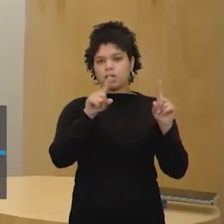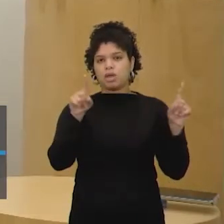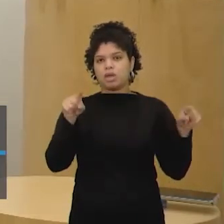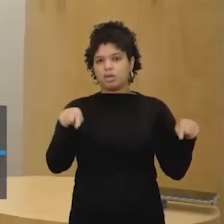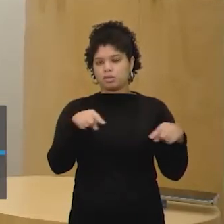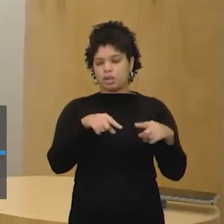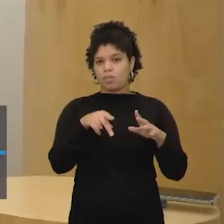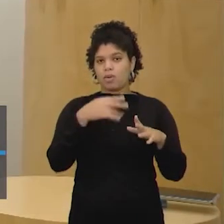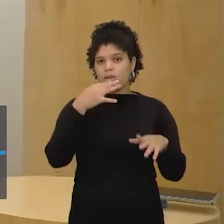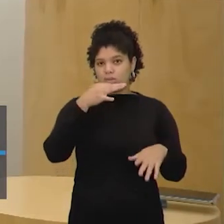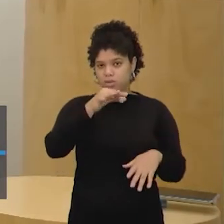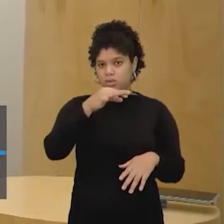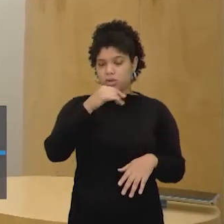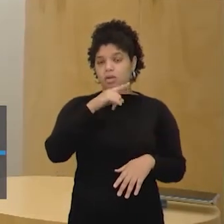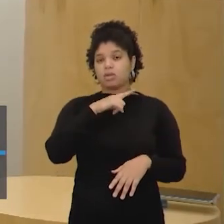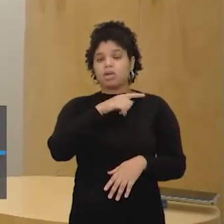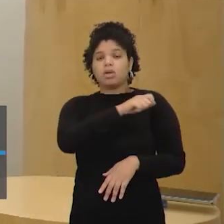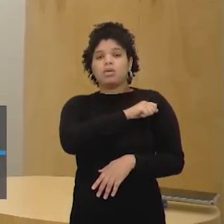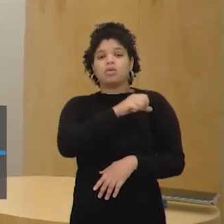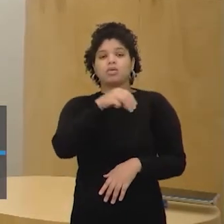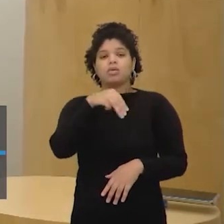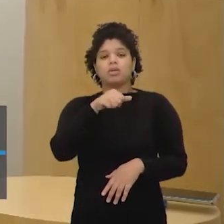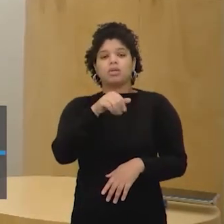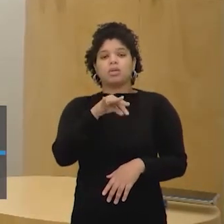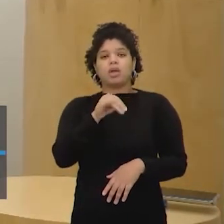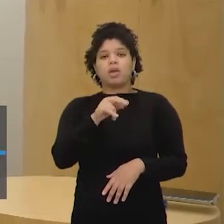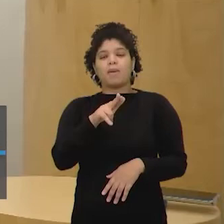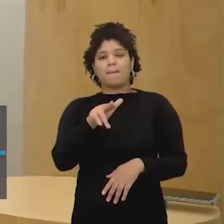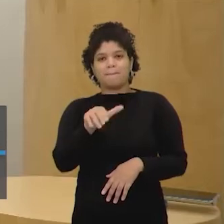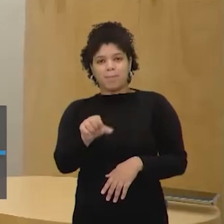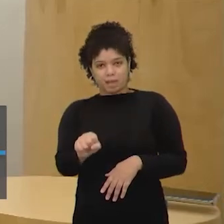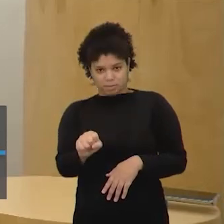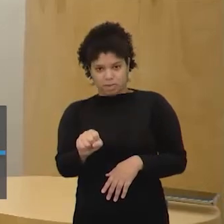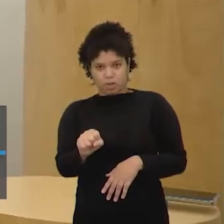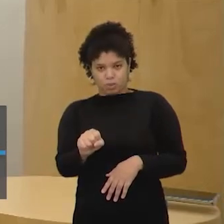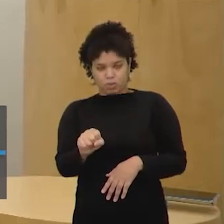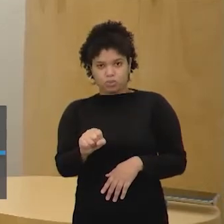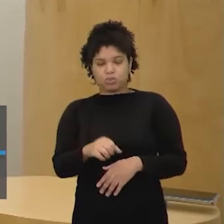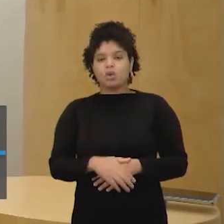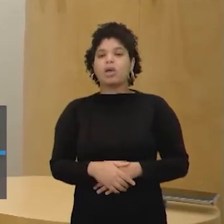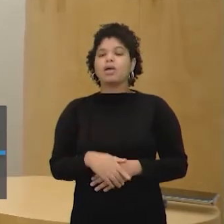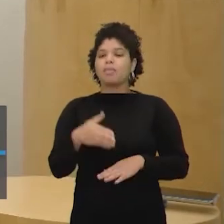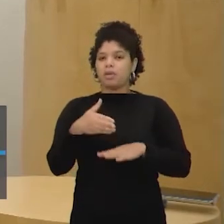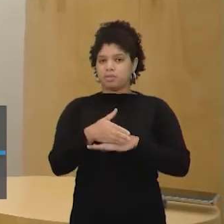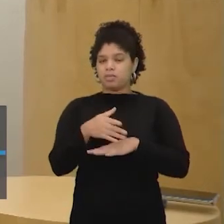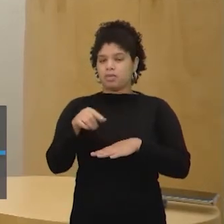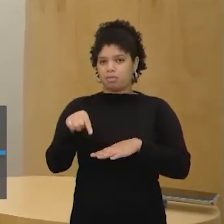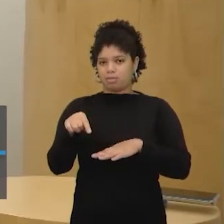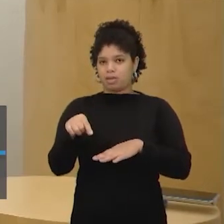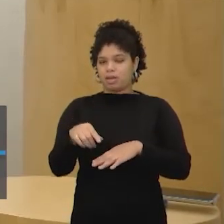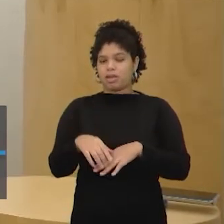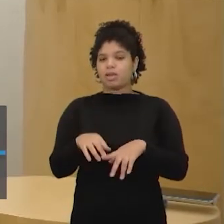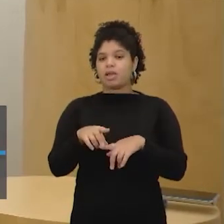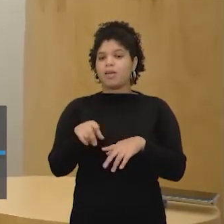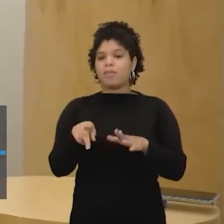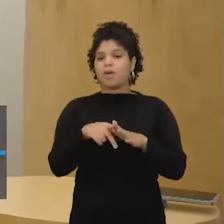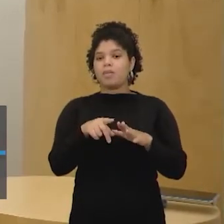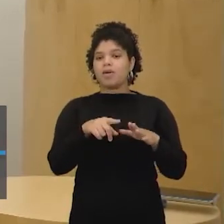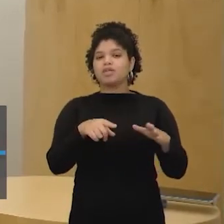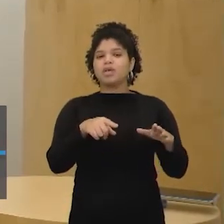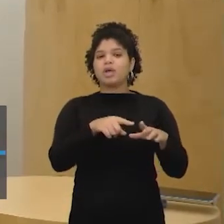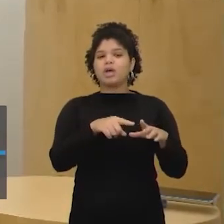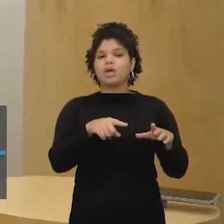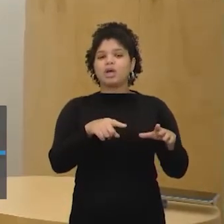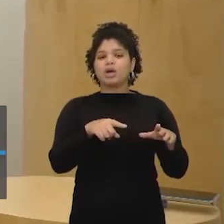que é aluno do professor Roberto, da Escola Estadual José Nogueira de Souza, Vitória, Brasil, que falou de sal de cozinha, né?